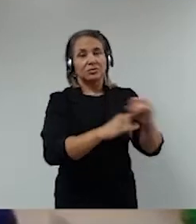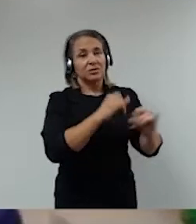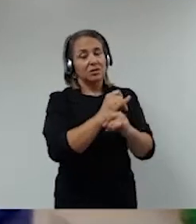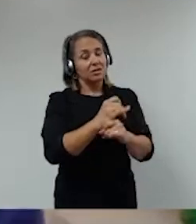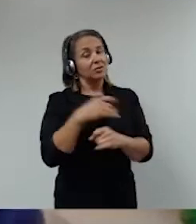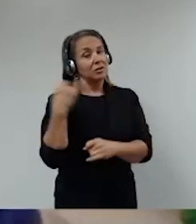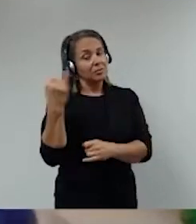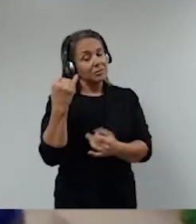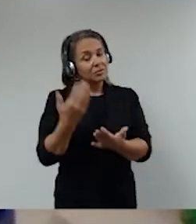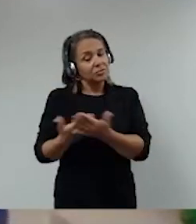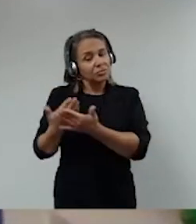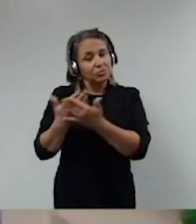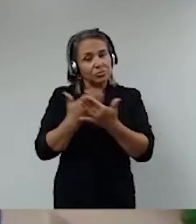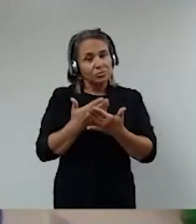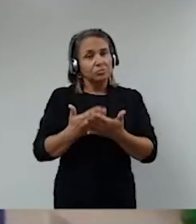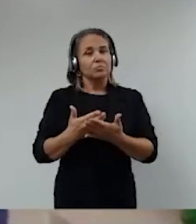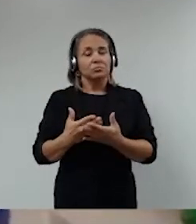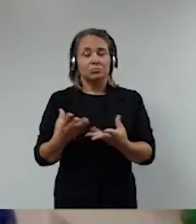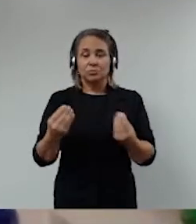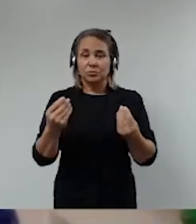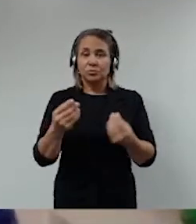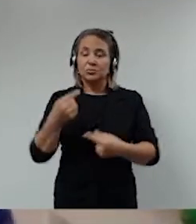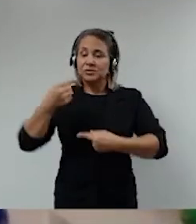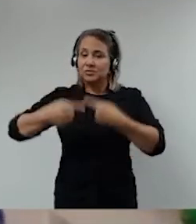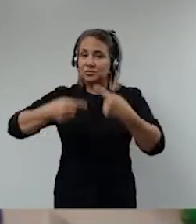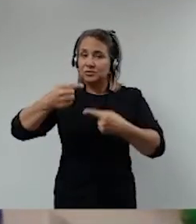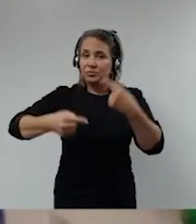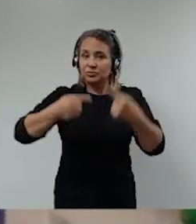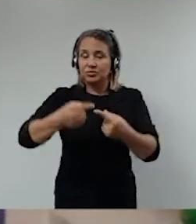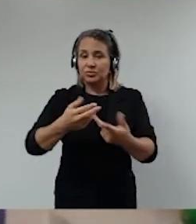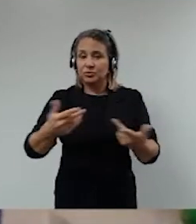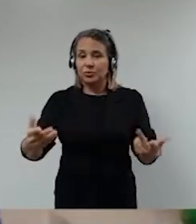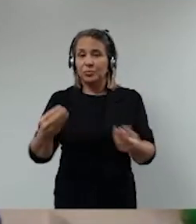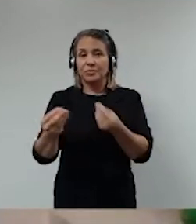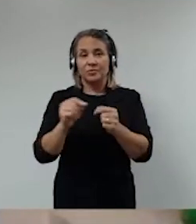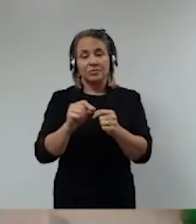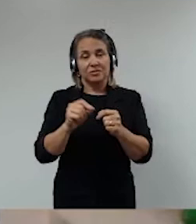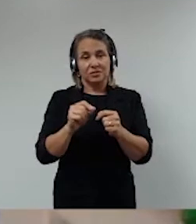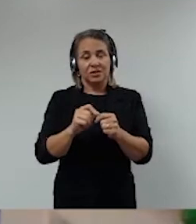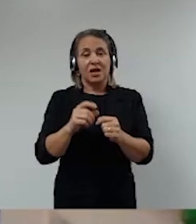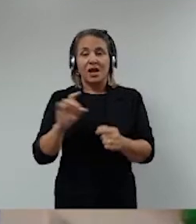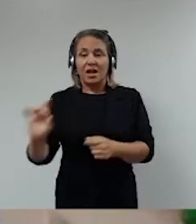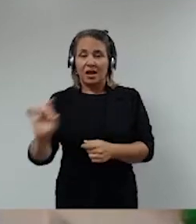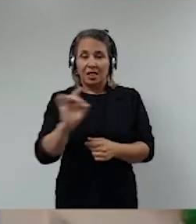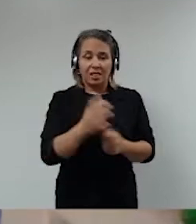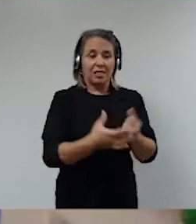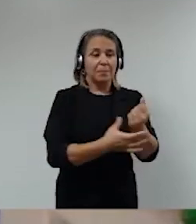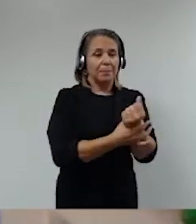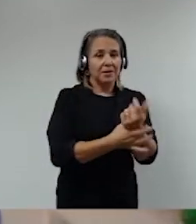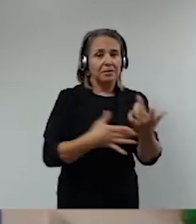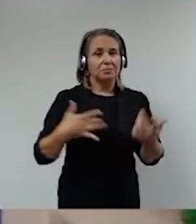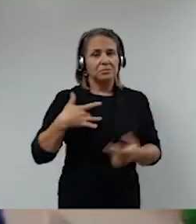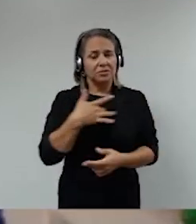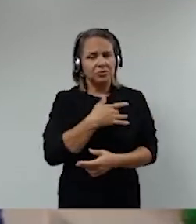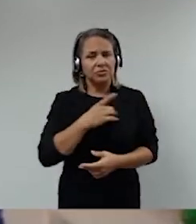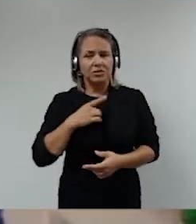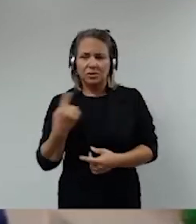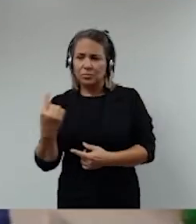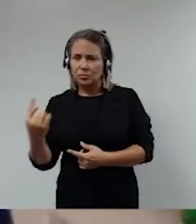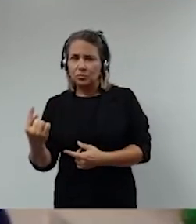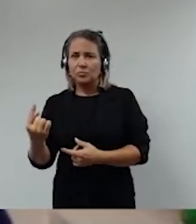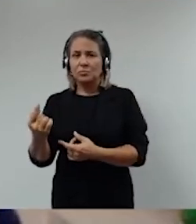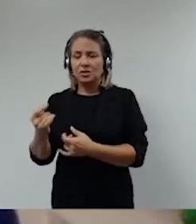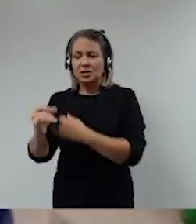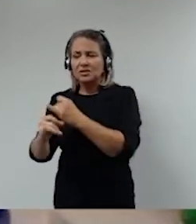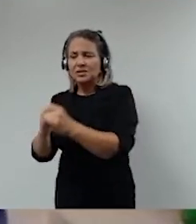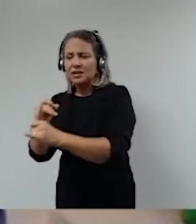e discutir muito acerca dessa questão da plataforma. Cada plano vai ter uma plataforma, o médico vai estar